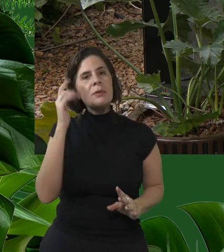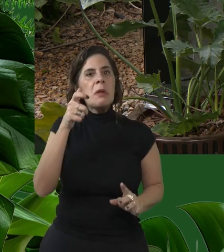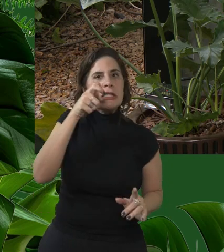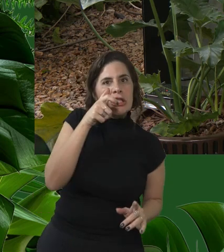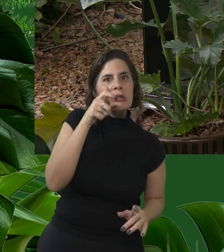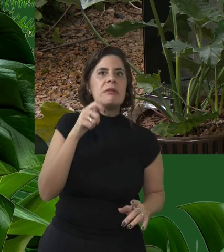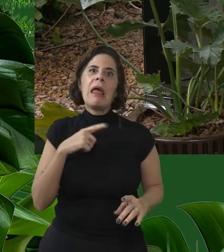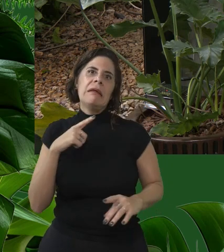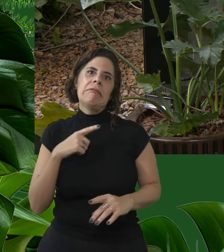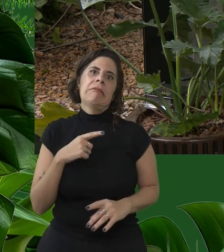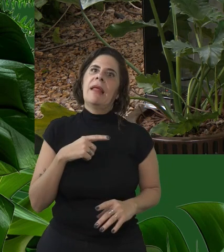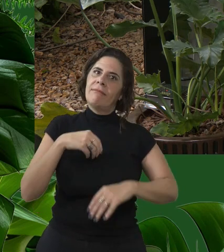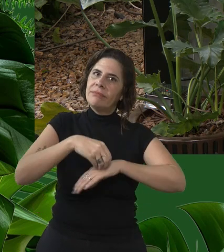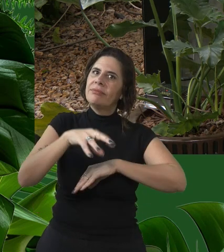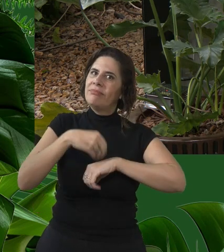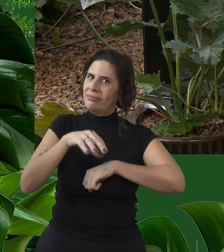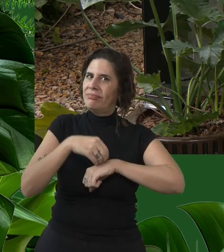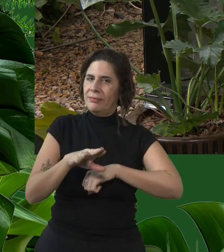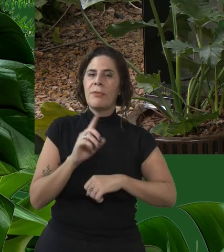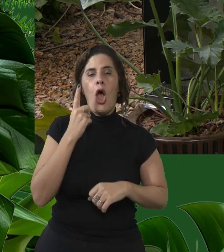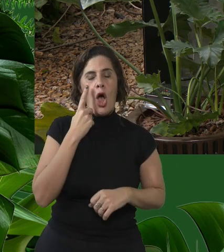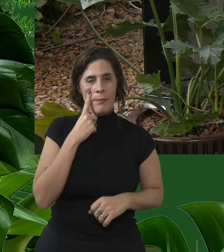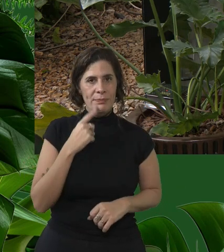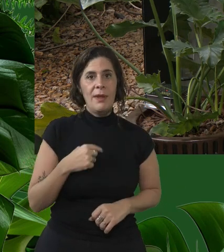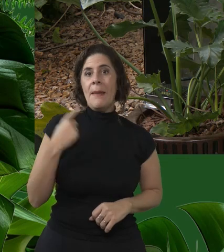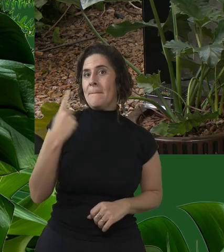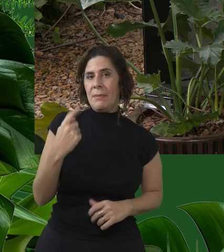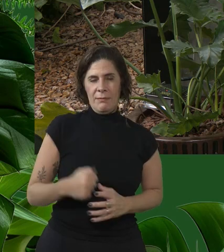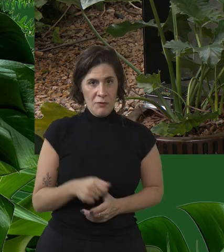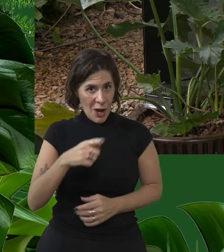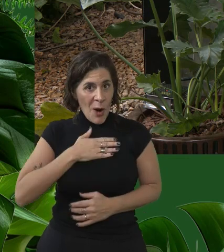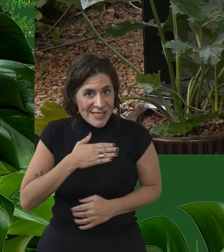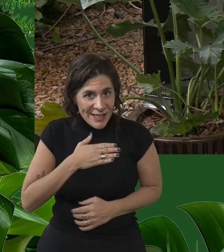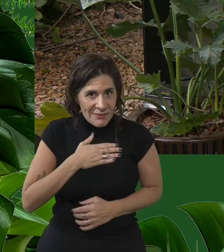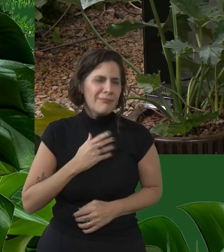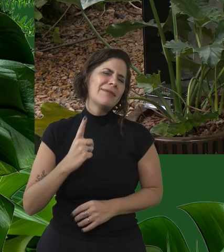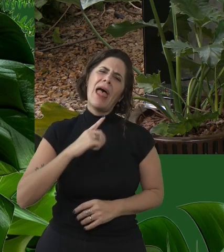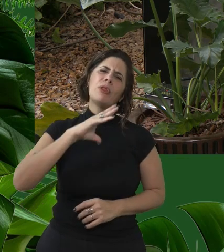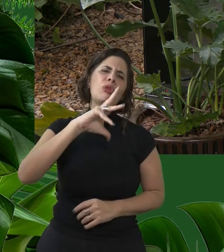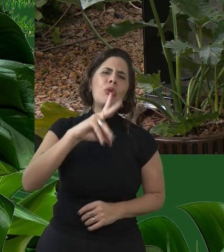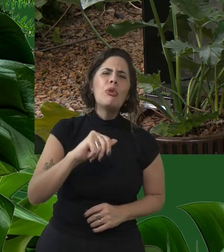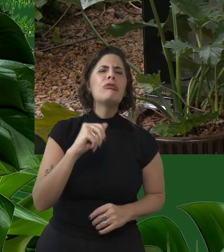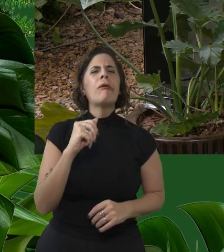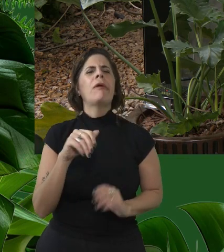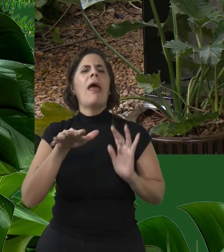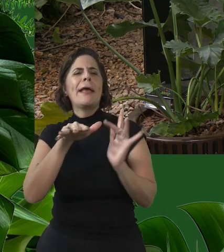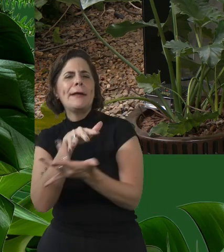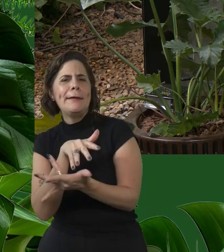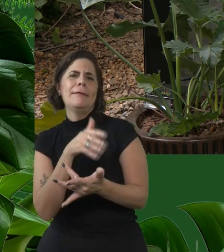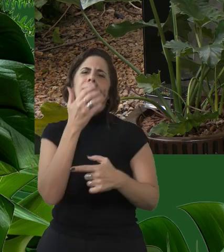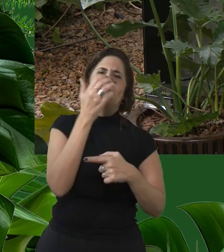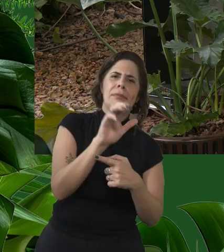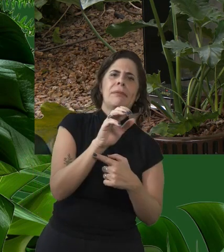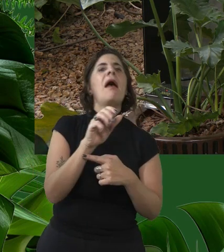live, alguns recados. Então, primeiro, se você está gostando, a gente está em todos os canais. Deixa o seu like, manda o vídeo para